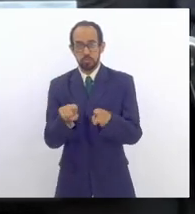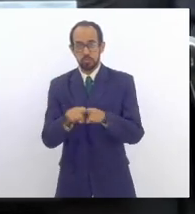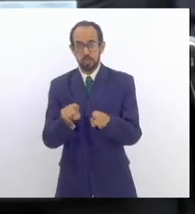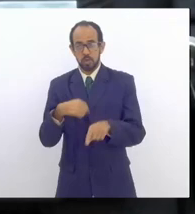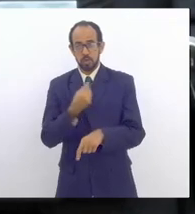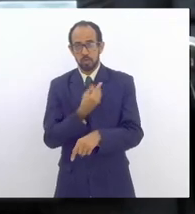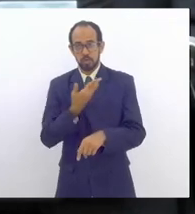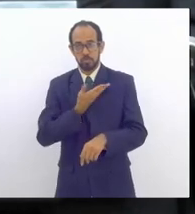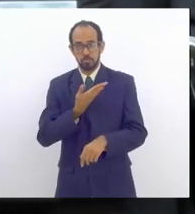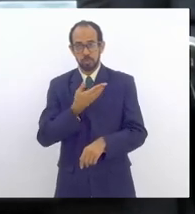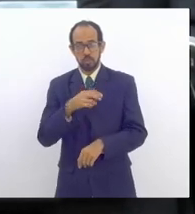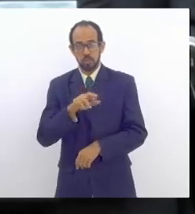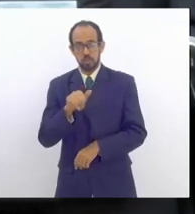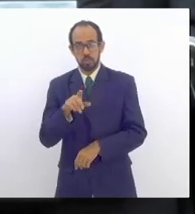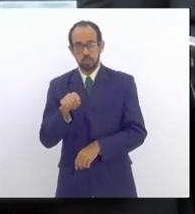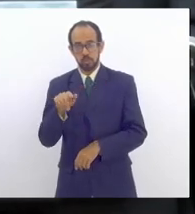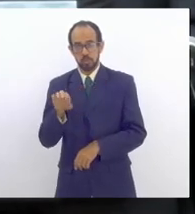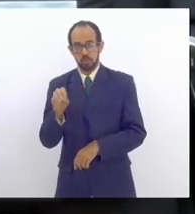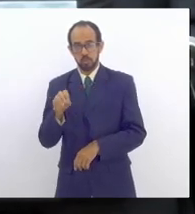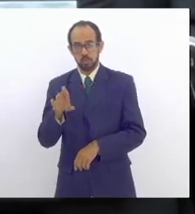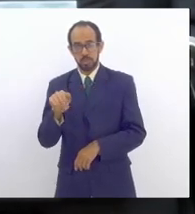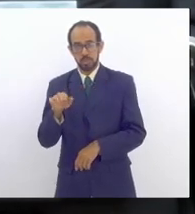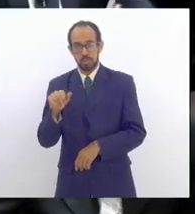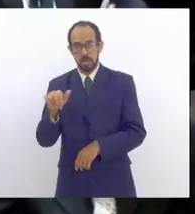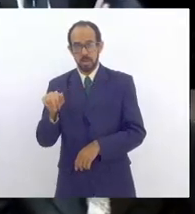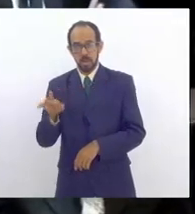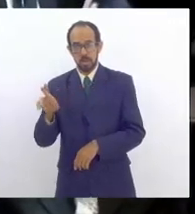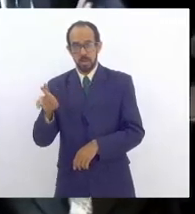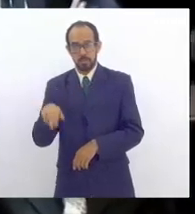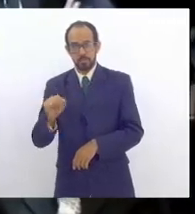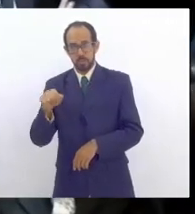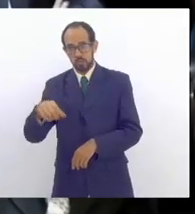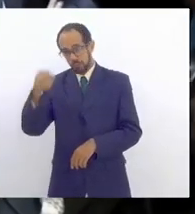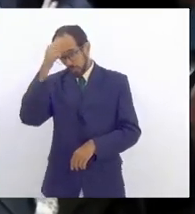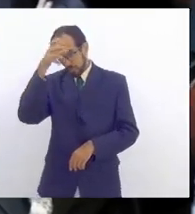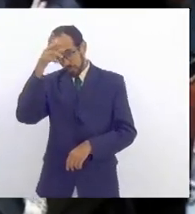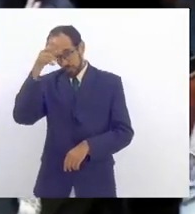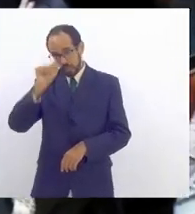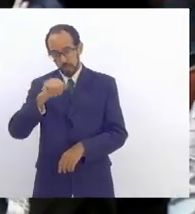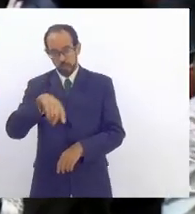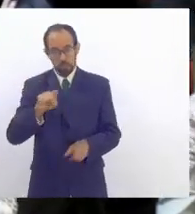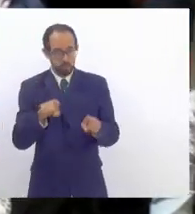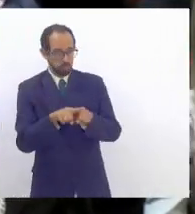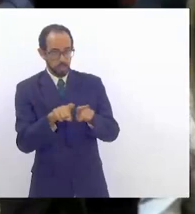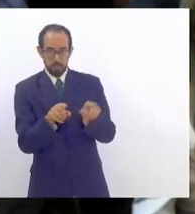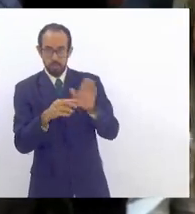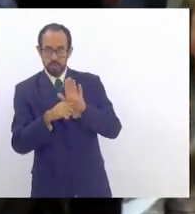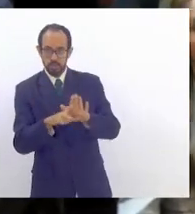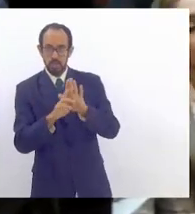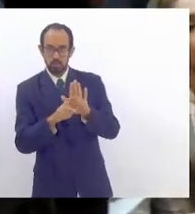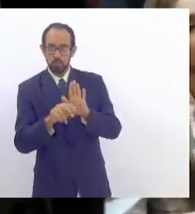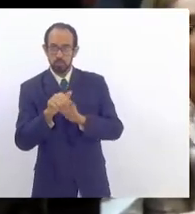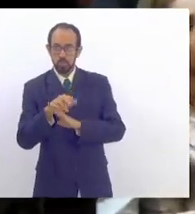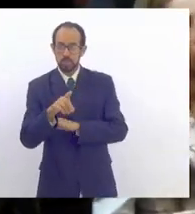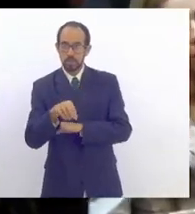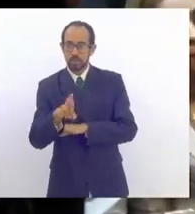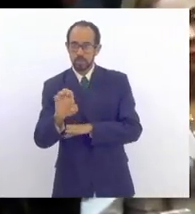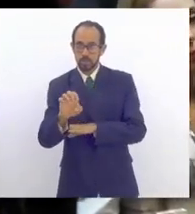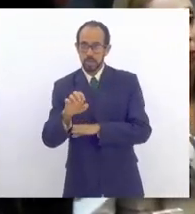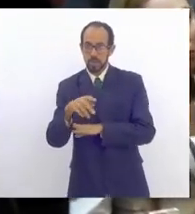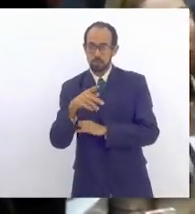Rodrigo Bacelar. Saudar os prefeitos aqui na figura do André Português, também o Clovinho, nosso amigo, nosso